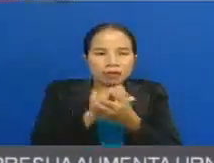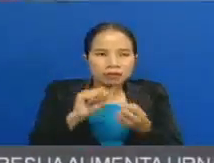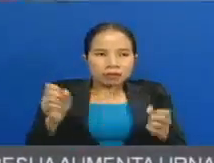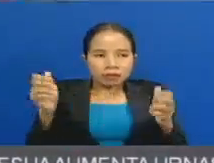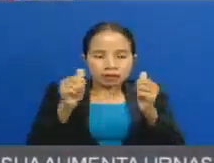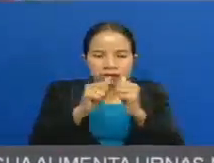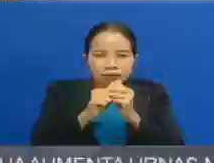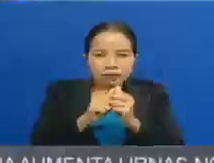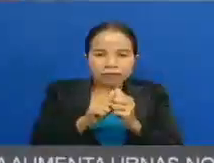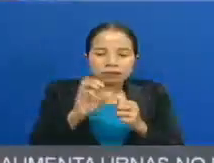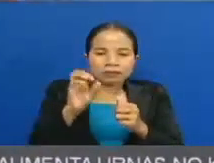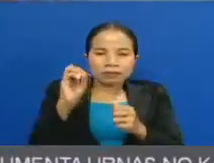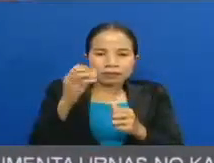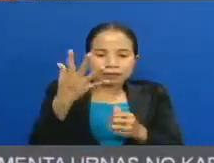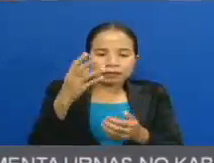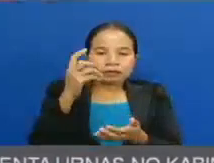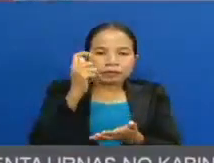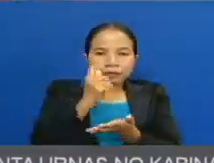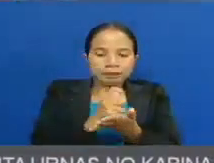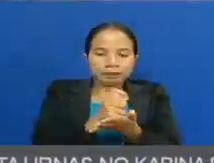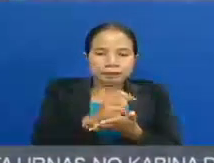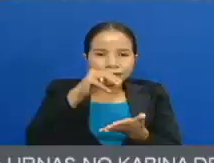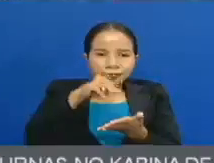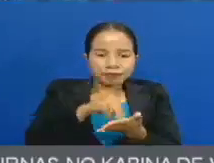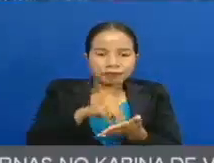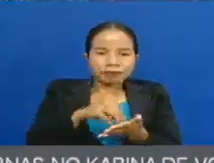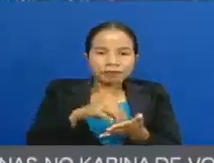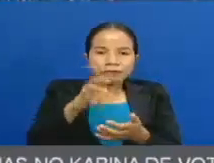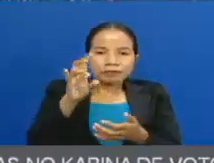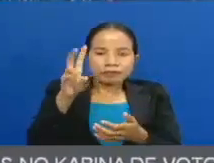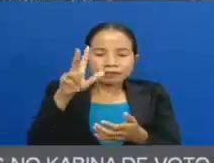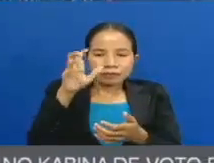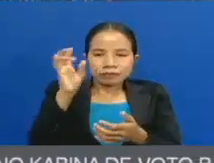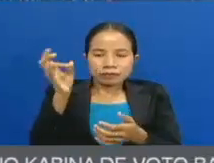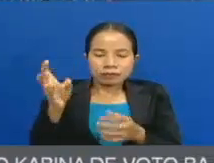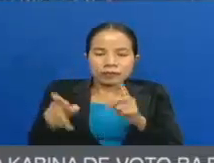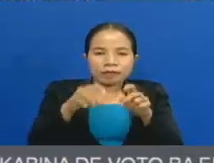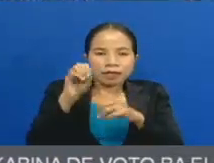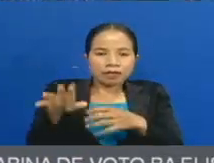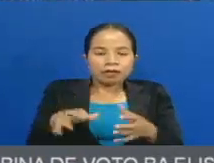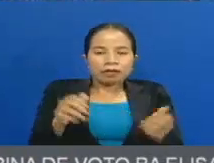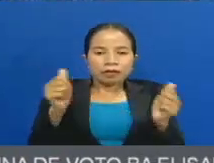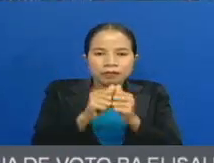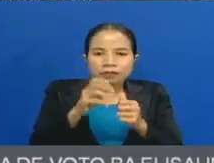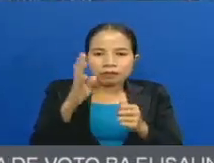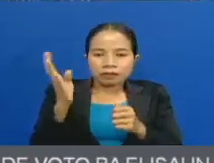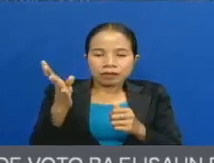quase atinge dólar americano milhão a tostolo hito nulo. O Ema lá convida a mutu hat nulo